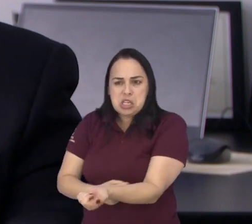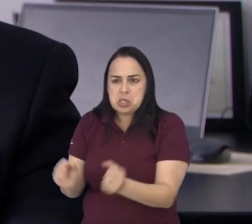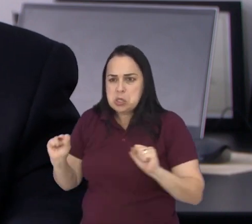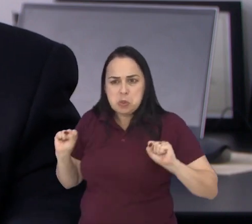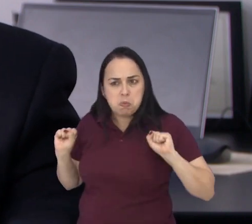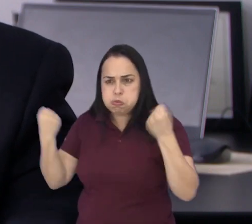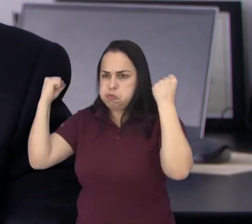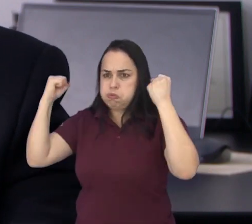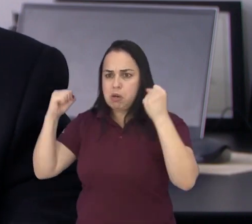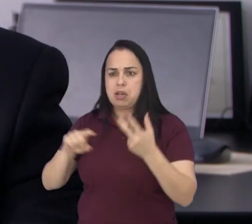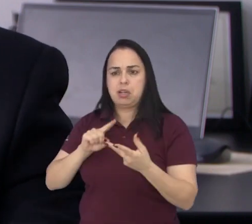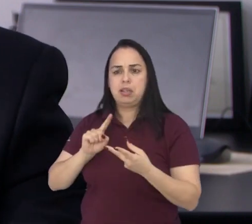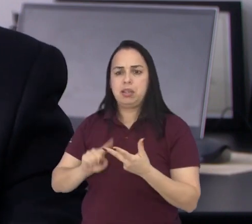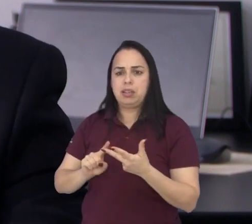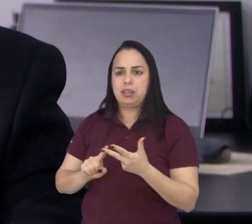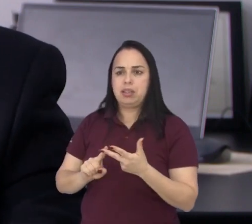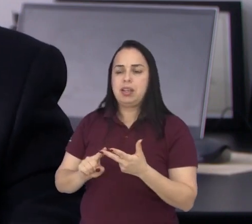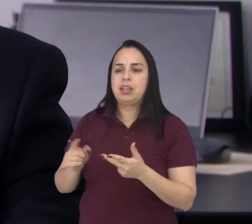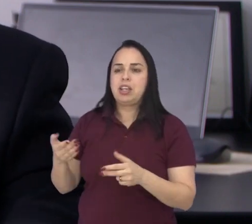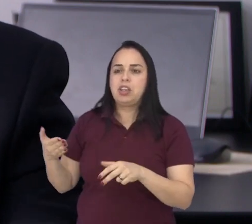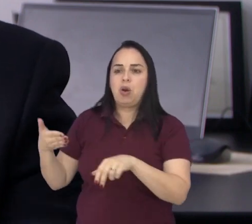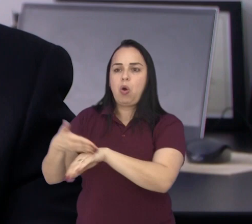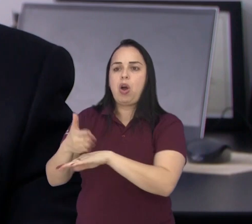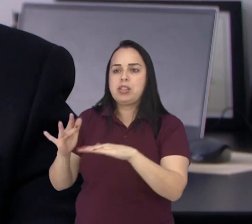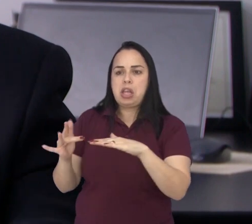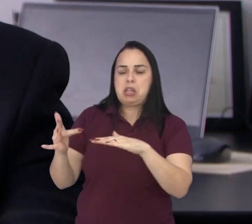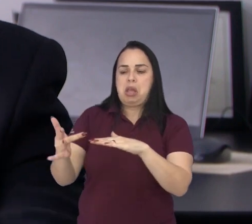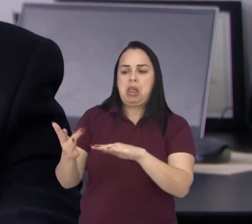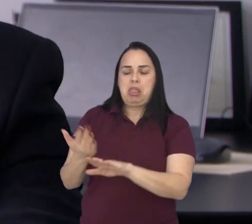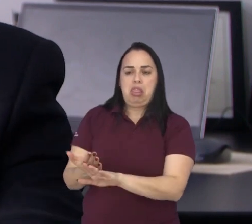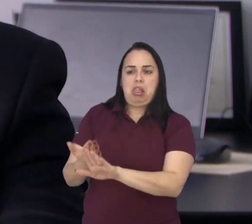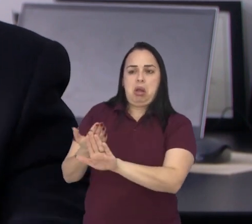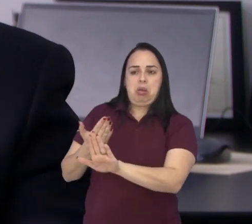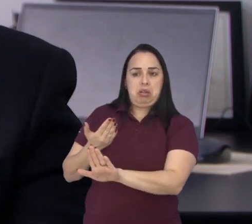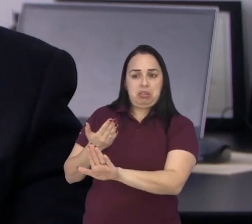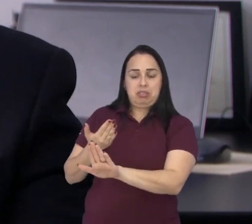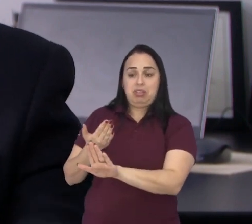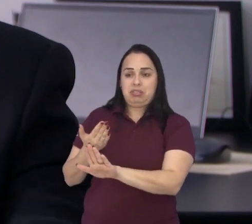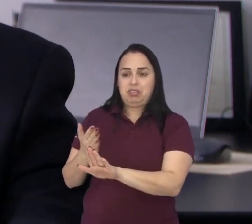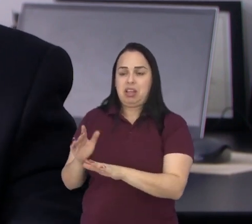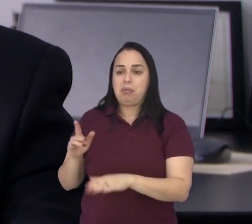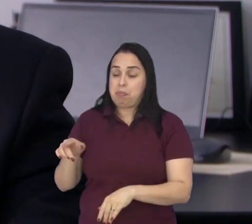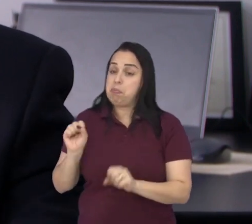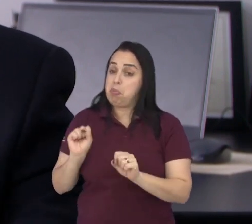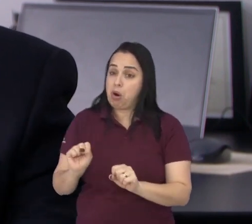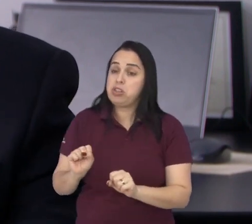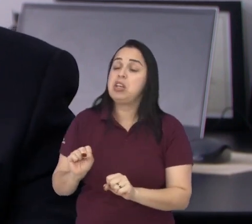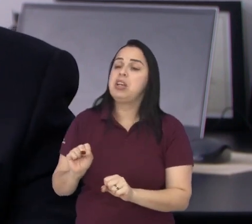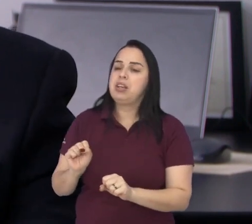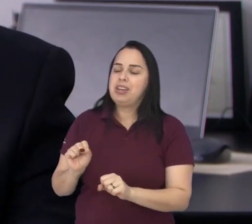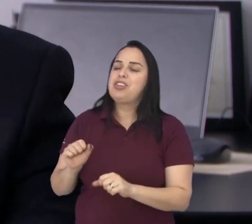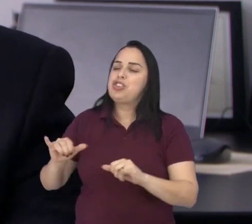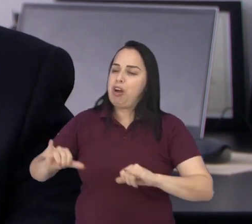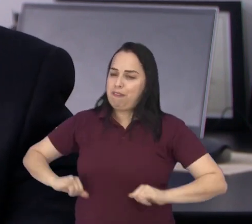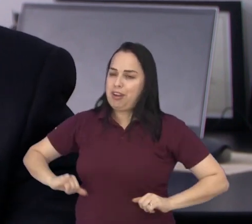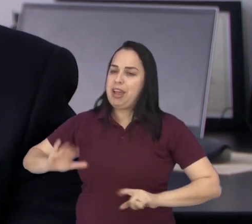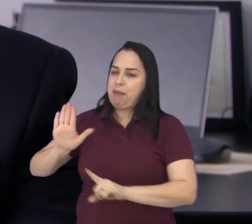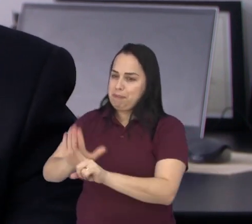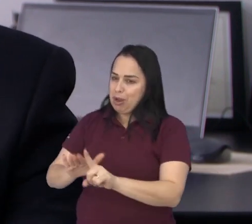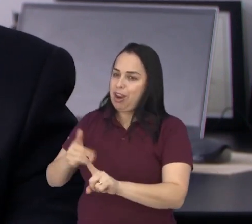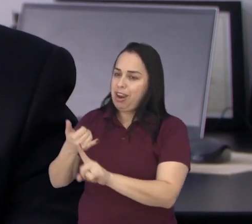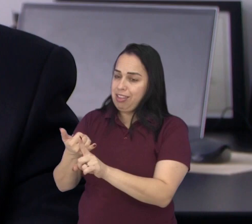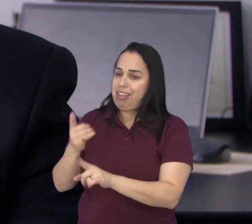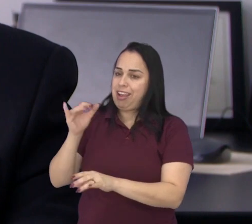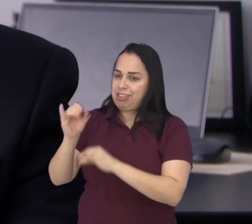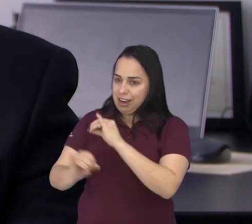irrequieta. Crianças que, por exemplo, evitam redes sociais, começam a se excluir, elas podem estar sofrendo cyberbullying,